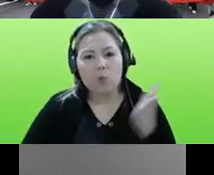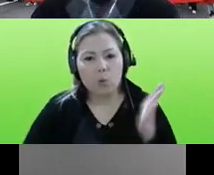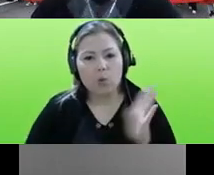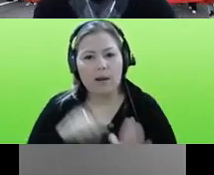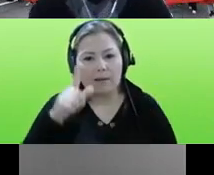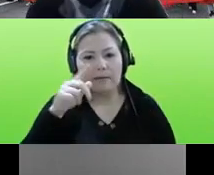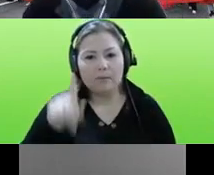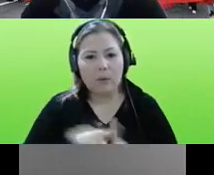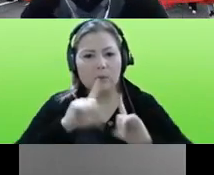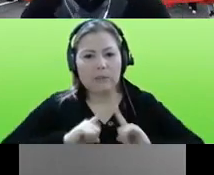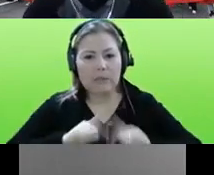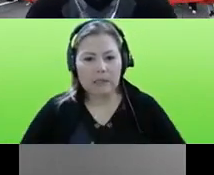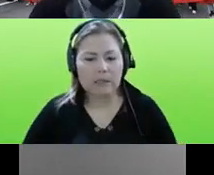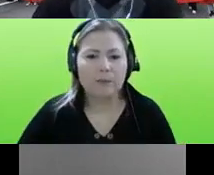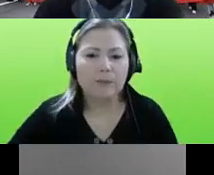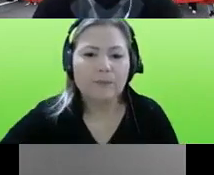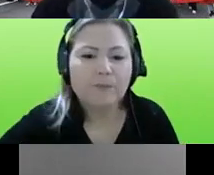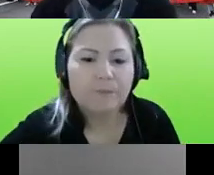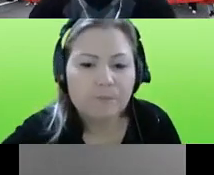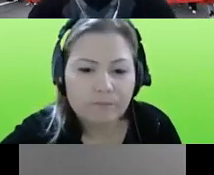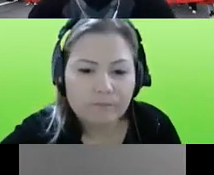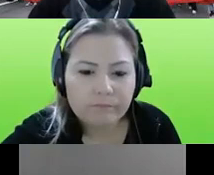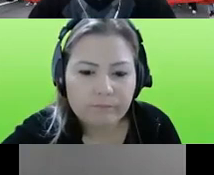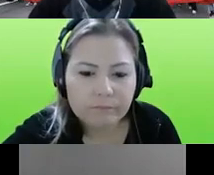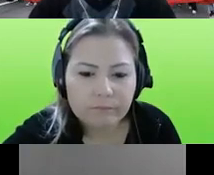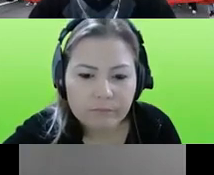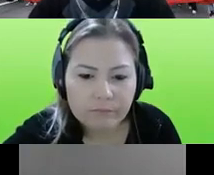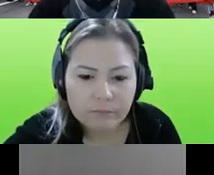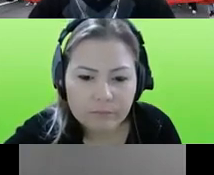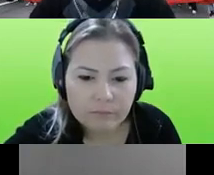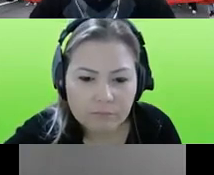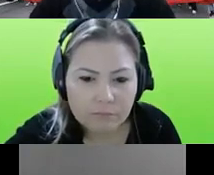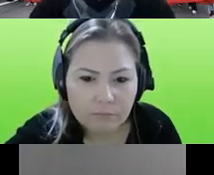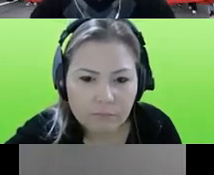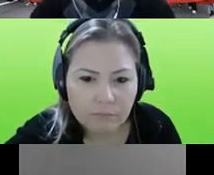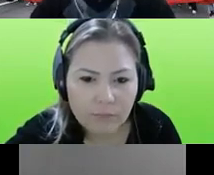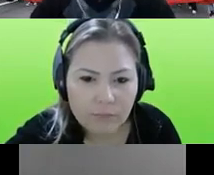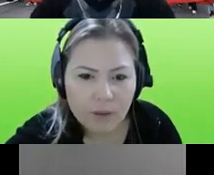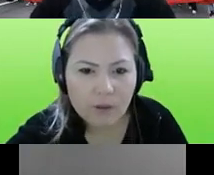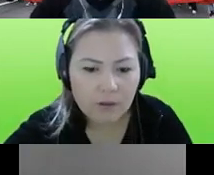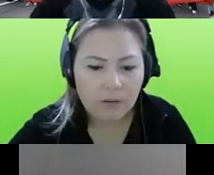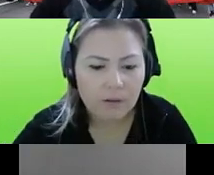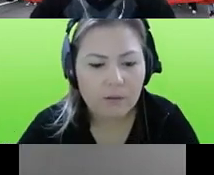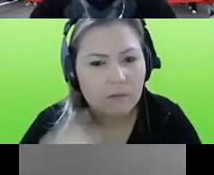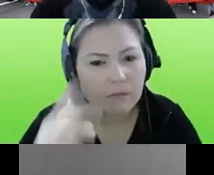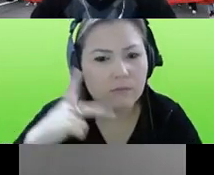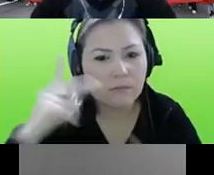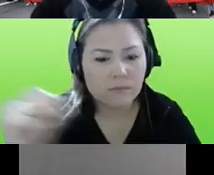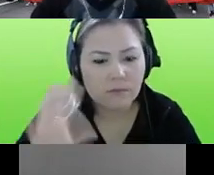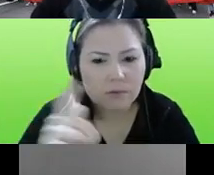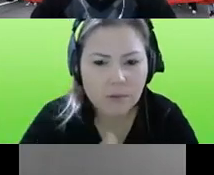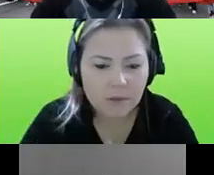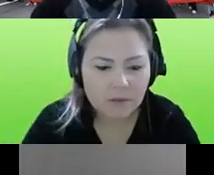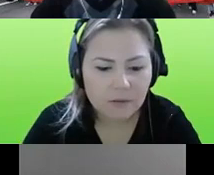é nenhum marxista ou um autor de esquerda, mas é um autor conservador, mas que tem uma leitura